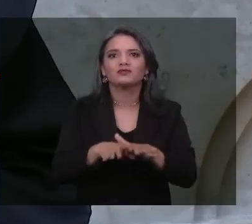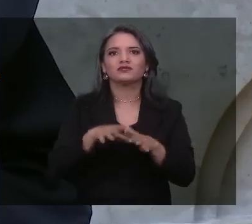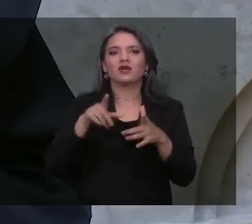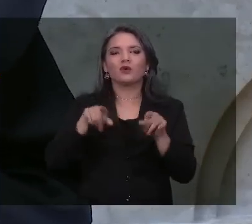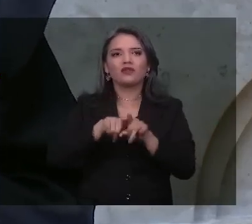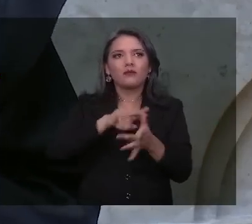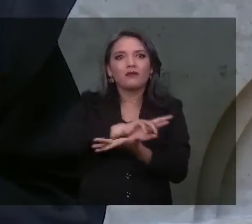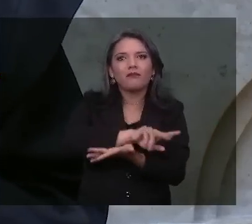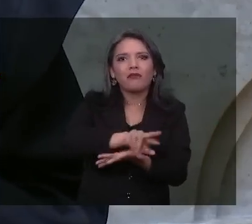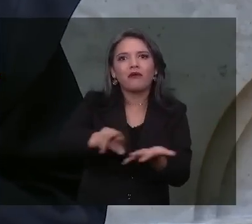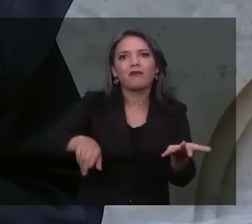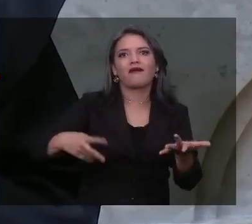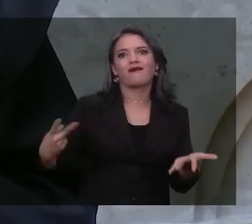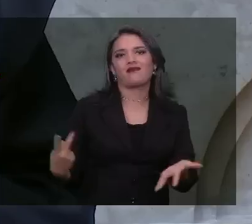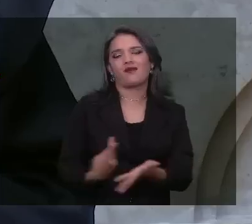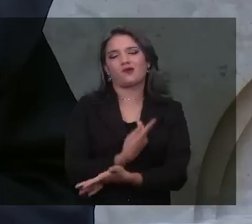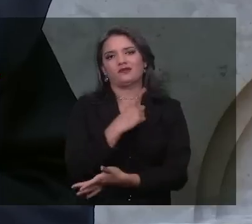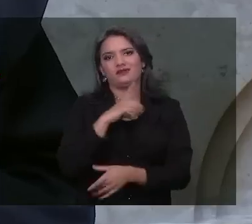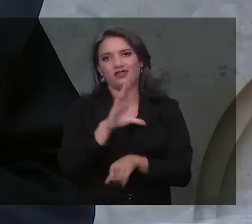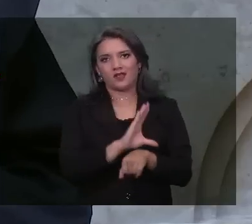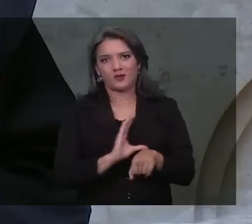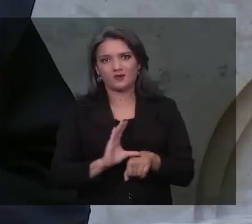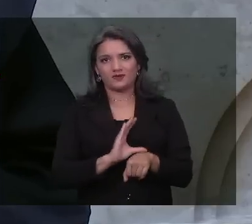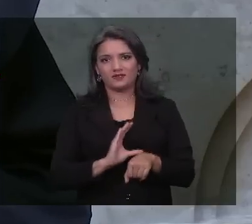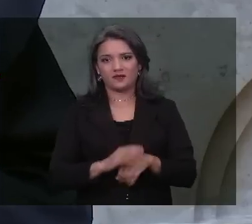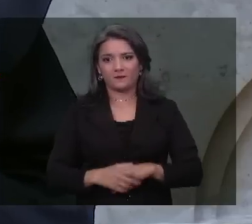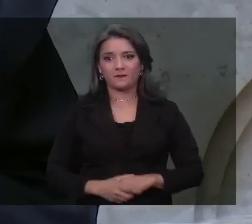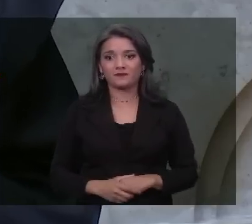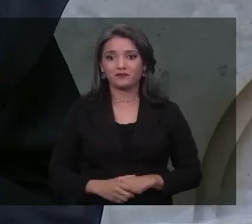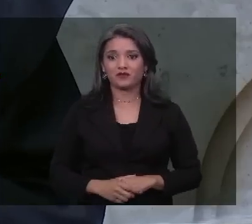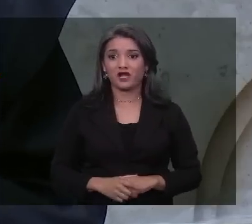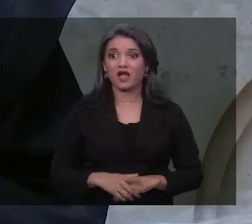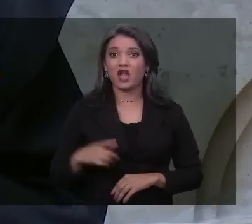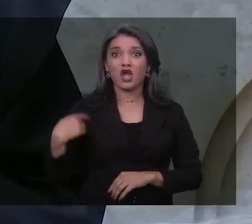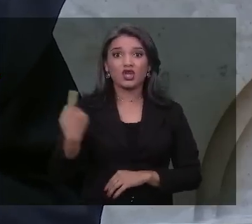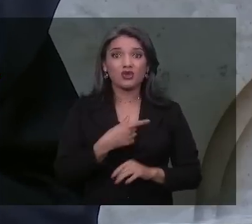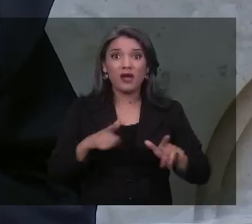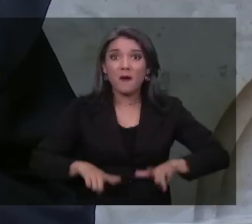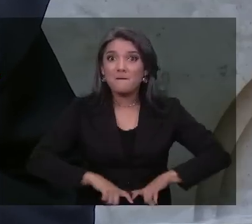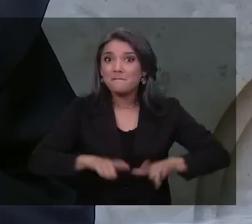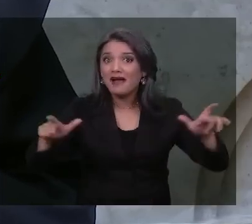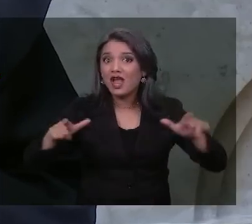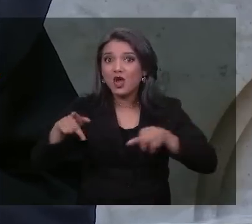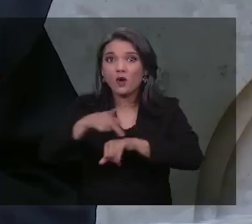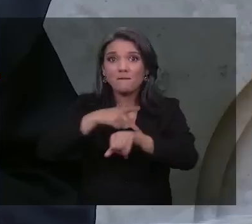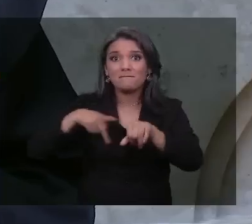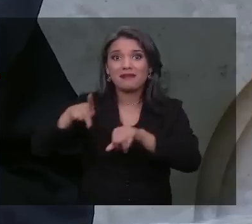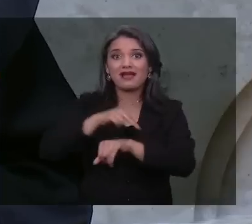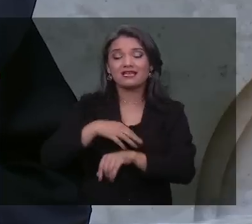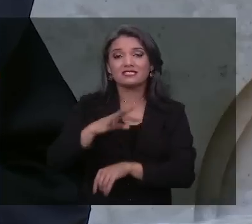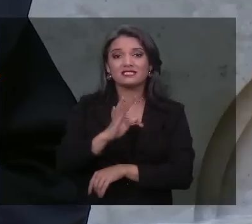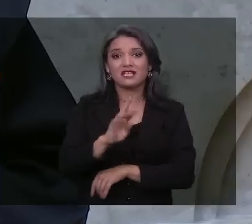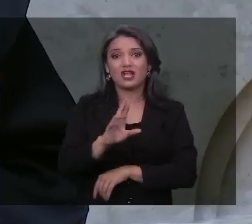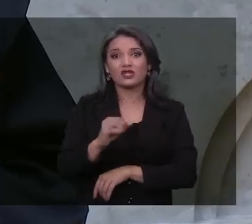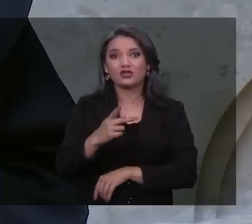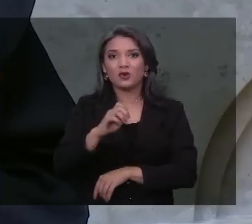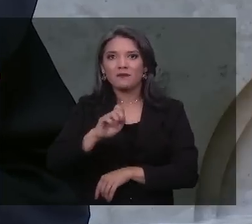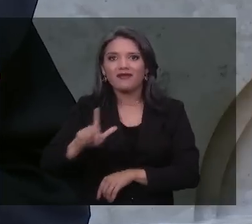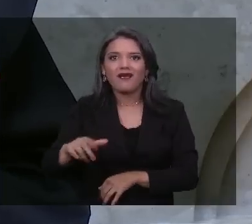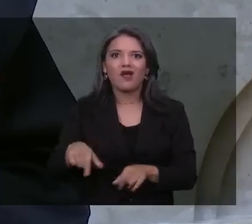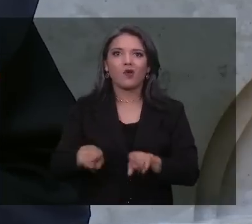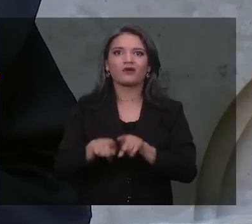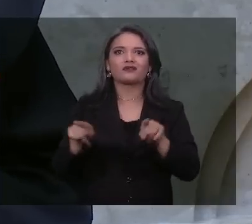que foi idealizado na Constituição. Somos a maior nação tropical e democrática, o mais belo lugar desse